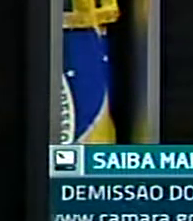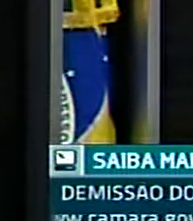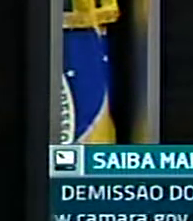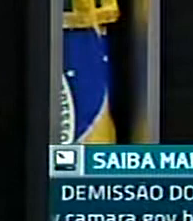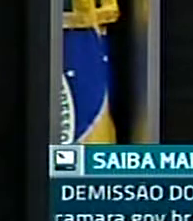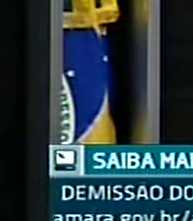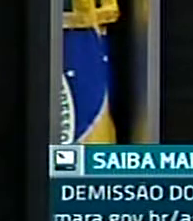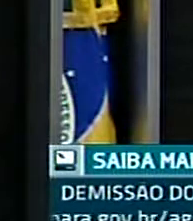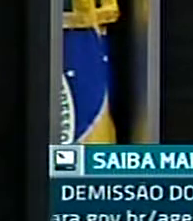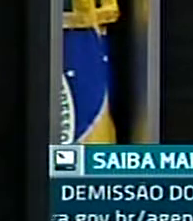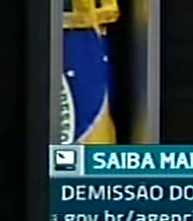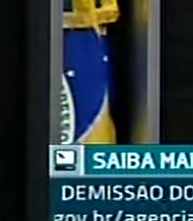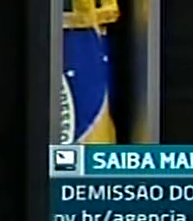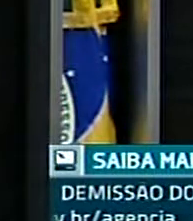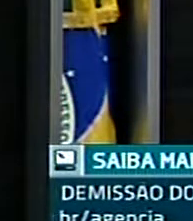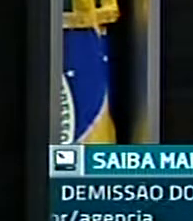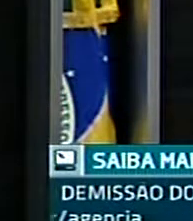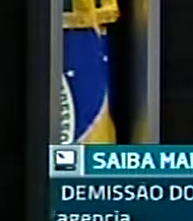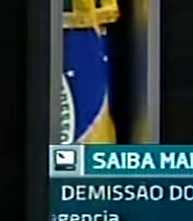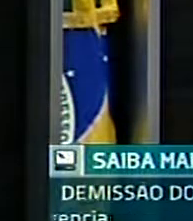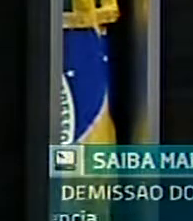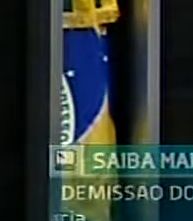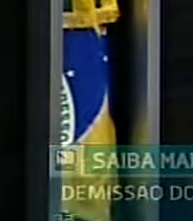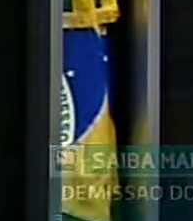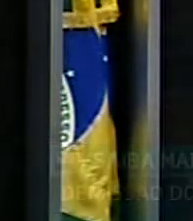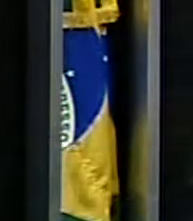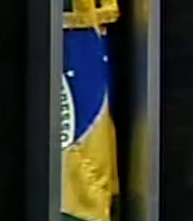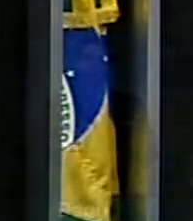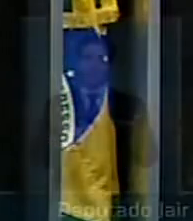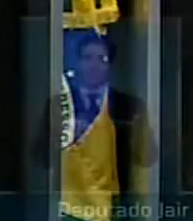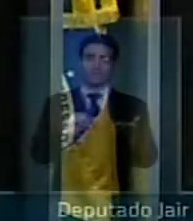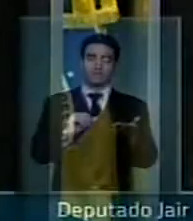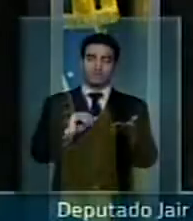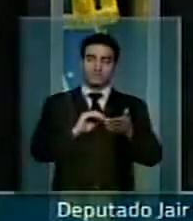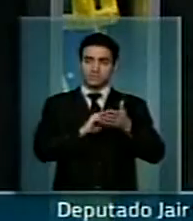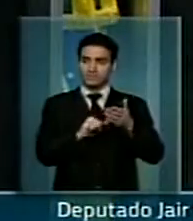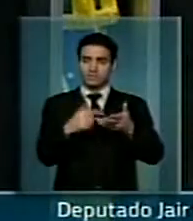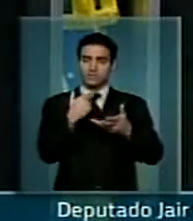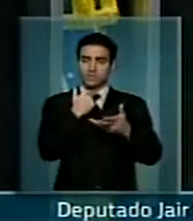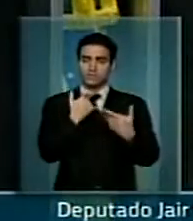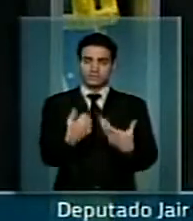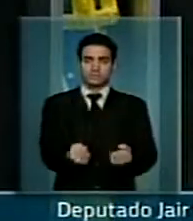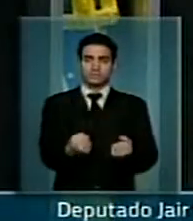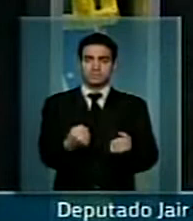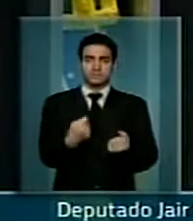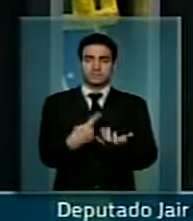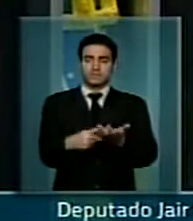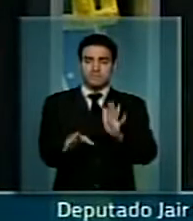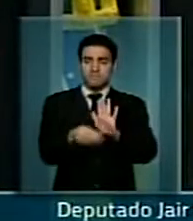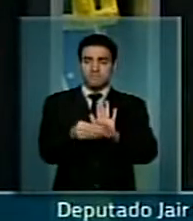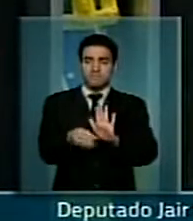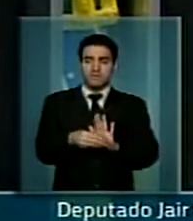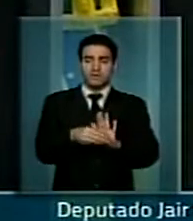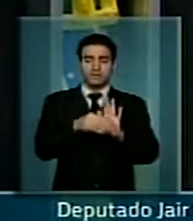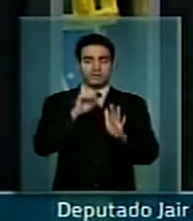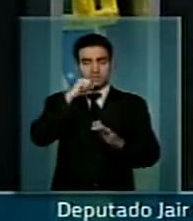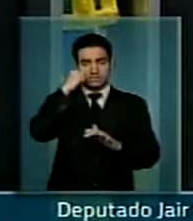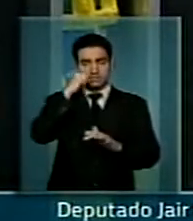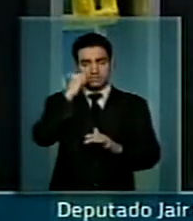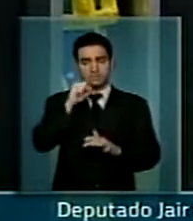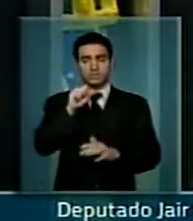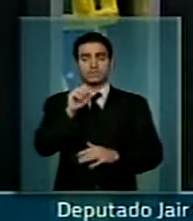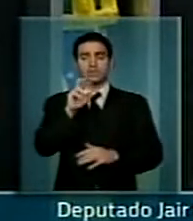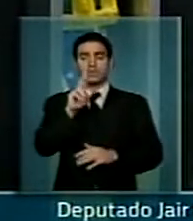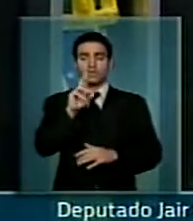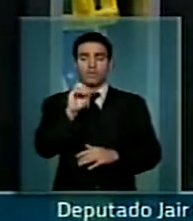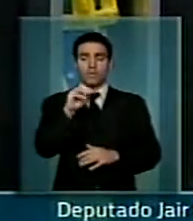2215, que rejeita a MP, que não acolha até as imensas de transição propostas pelo então senador Romeu Tuma,